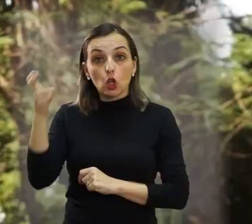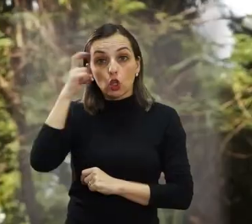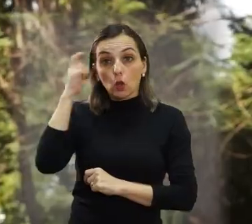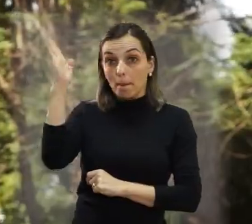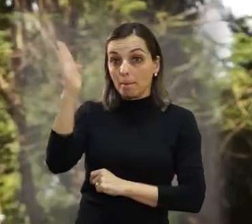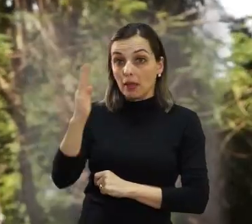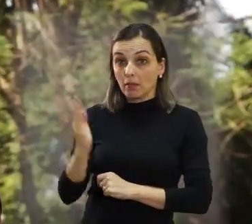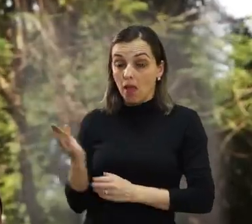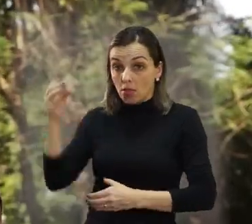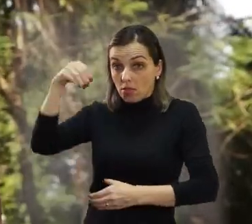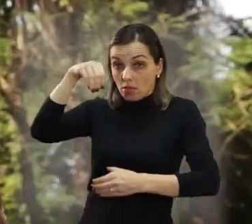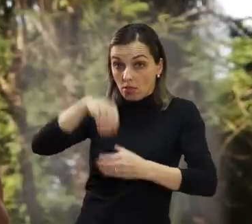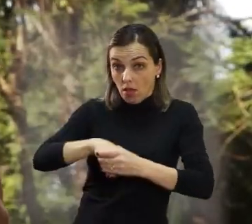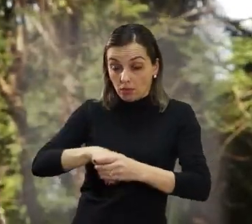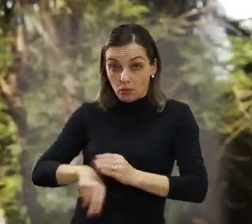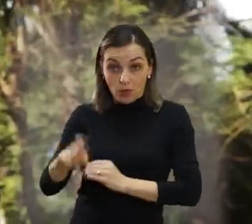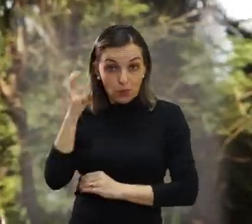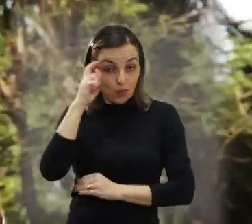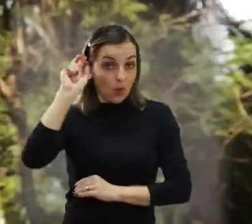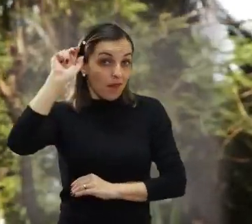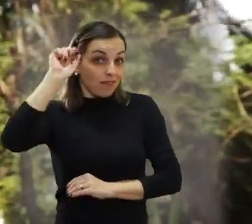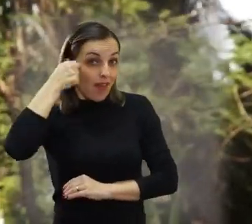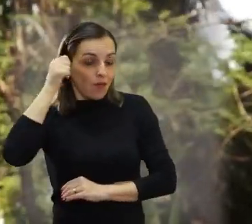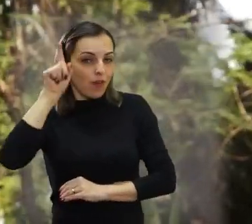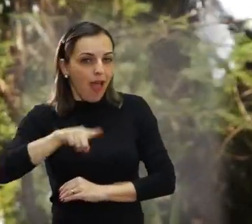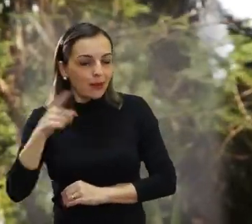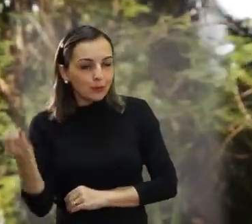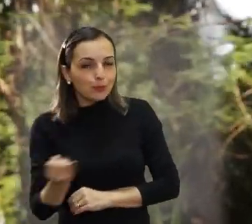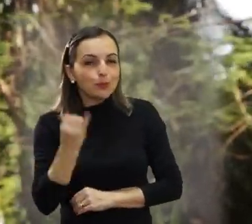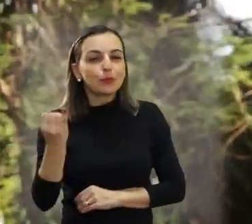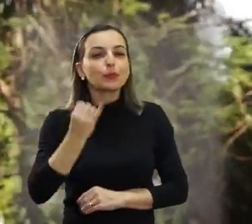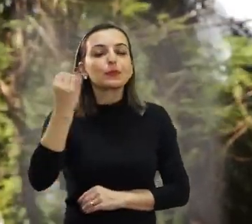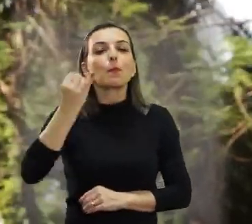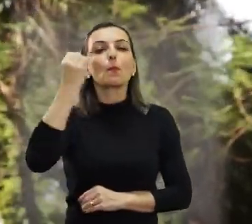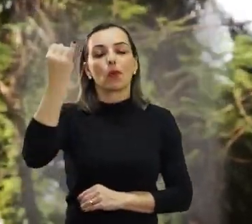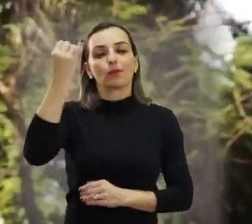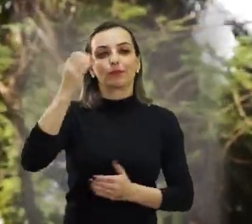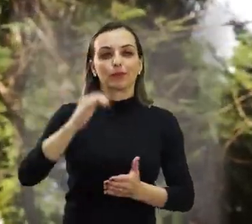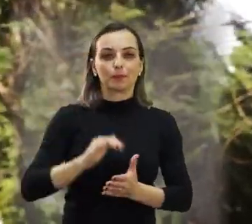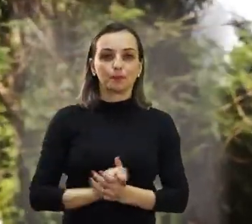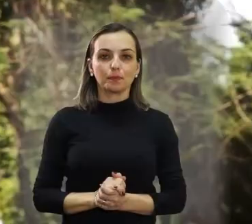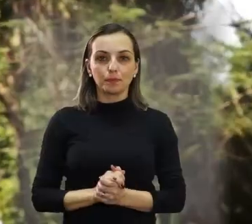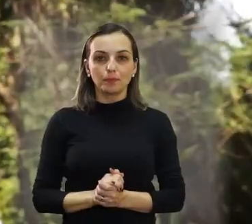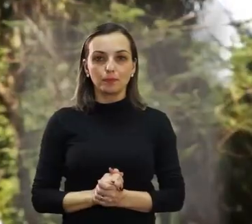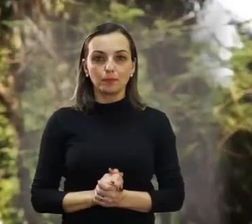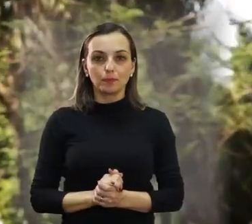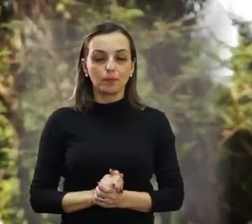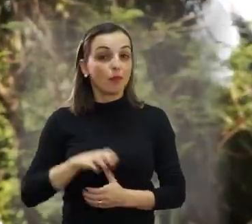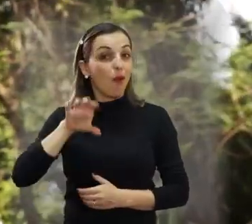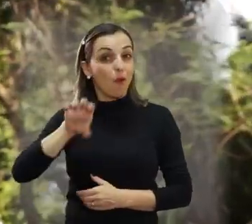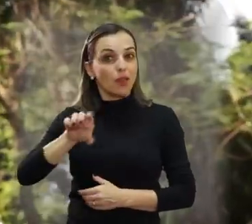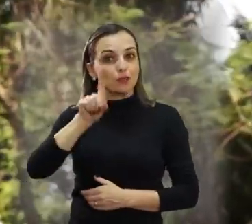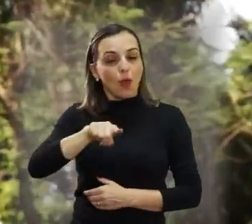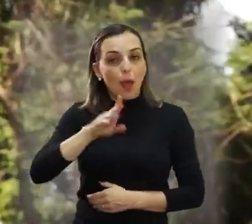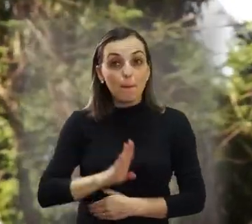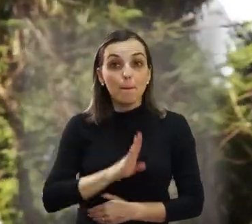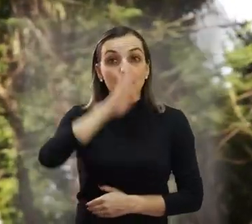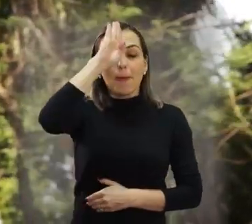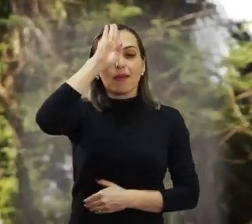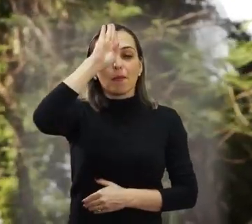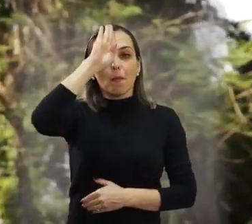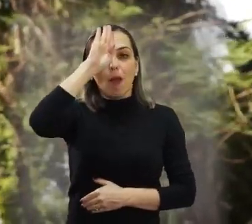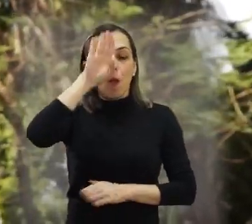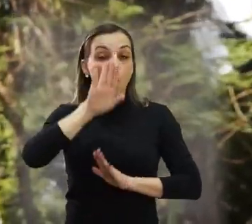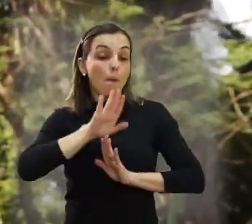é poder entender a importância da influência do povo africano na construção do nosso